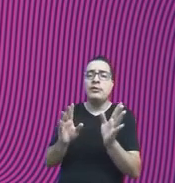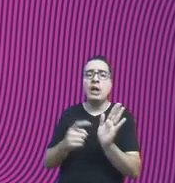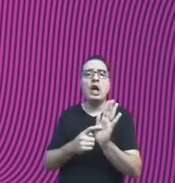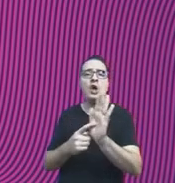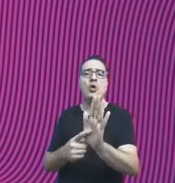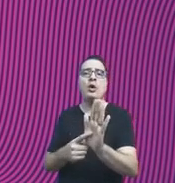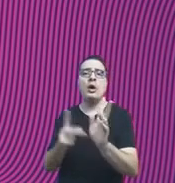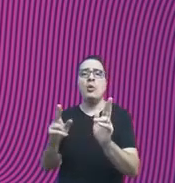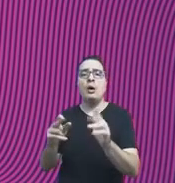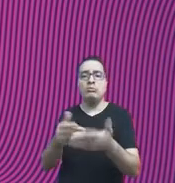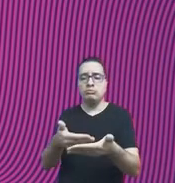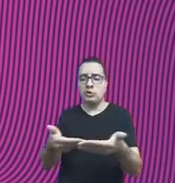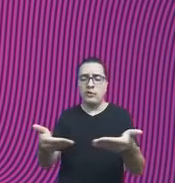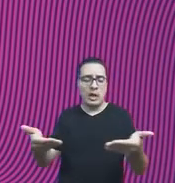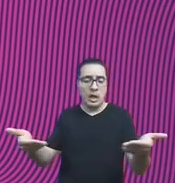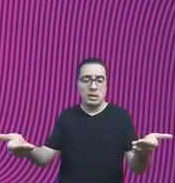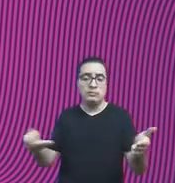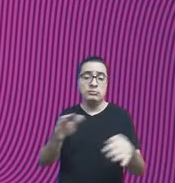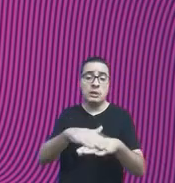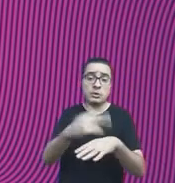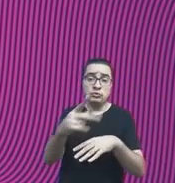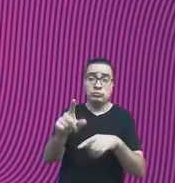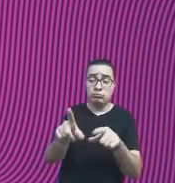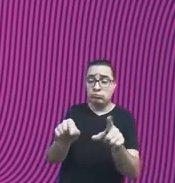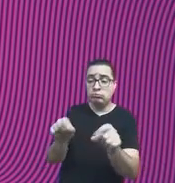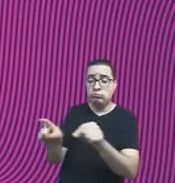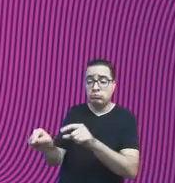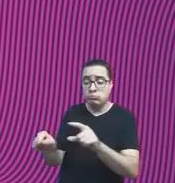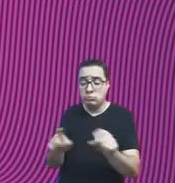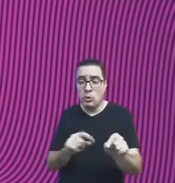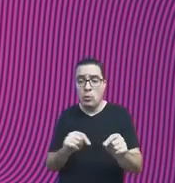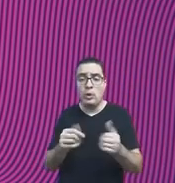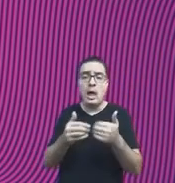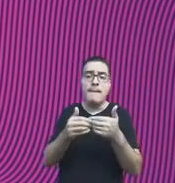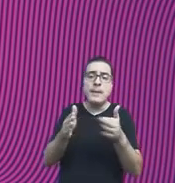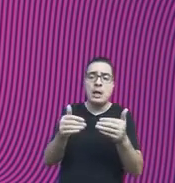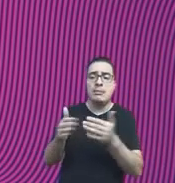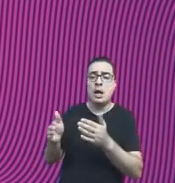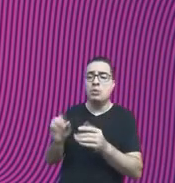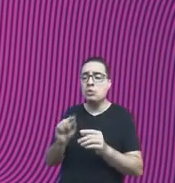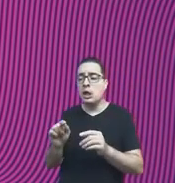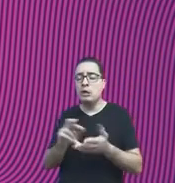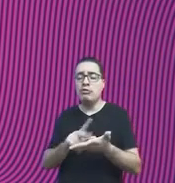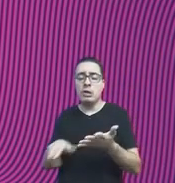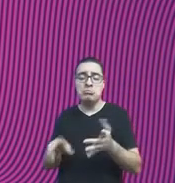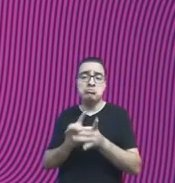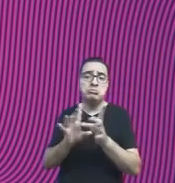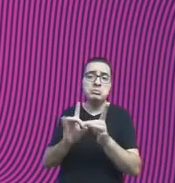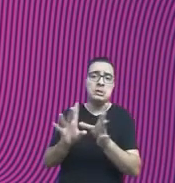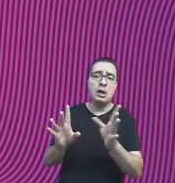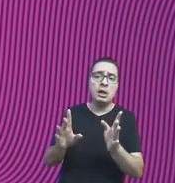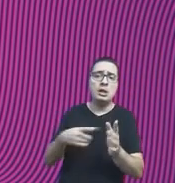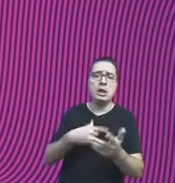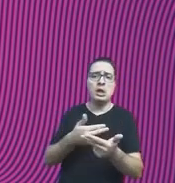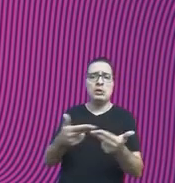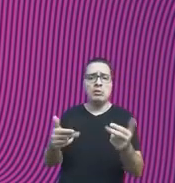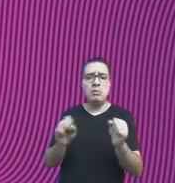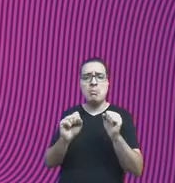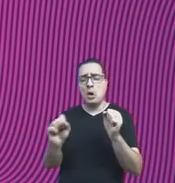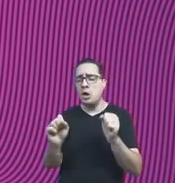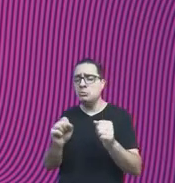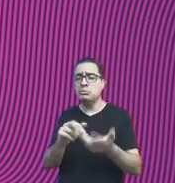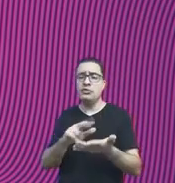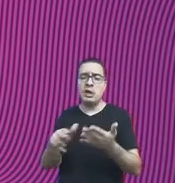para você escolher. O que tem aberto para você, está aqui todas as opções, toda a rede disponível, quantas consultas você